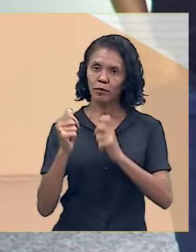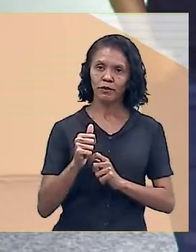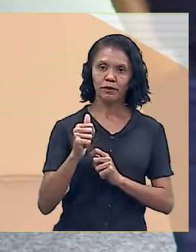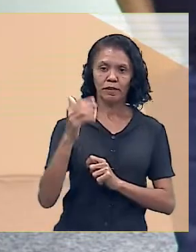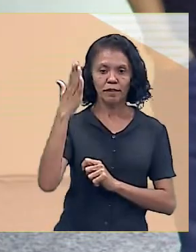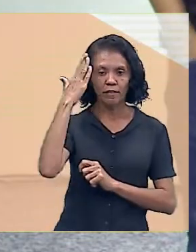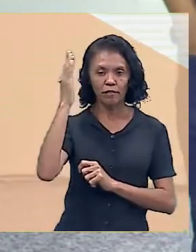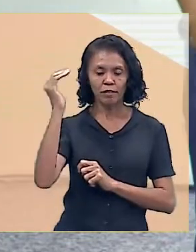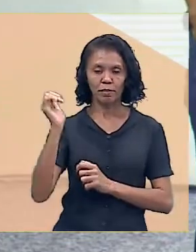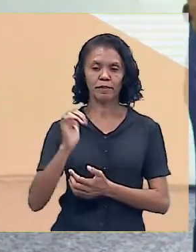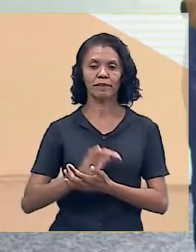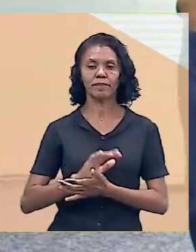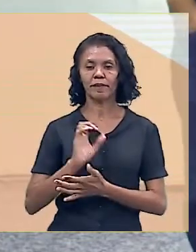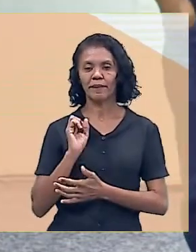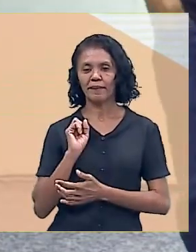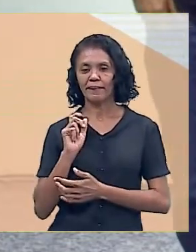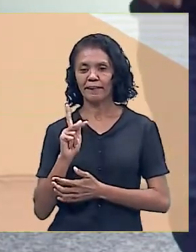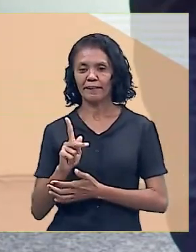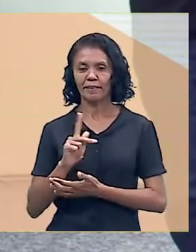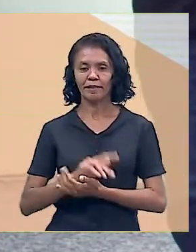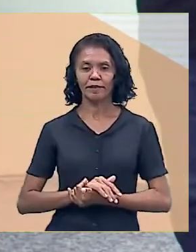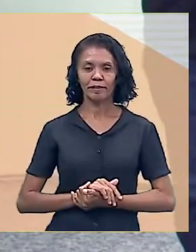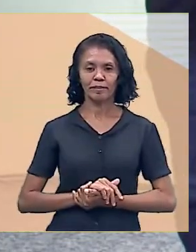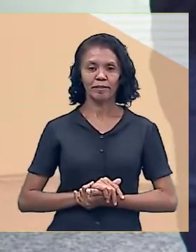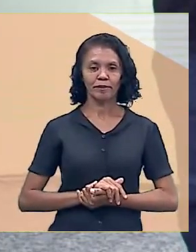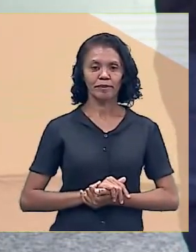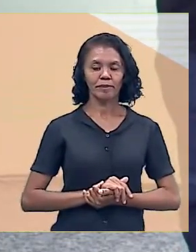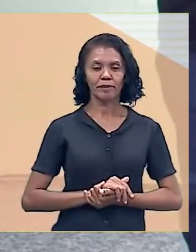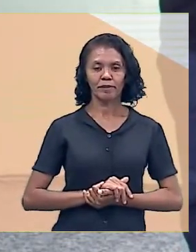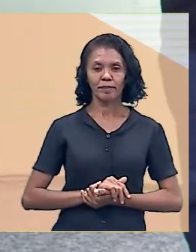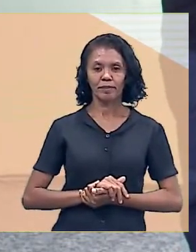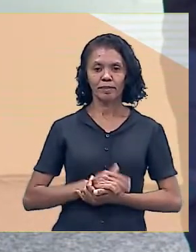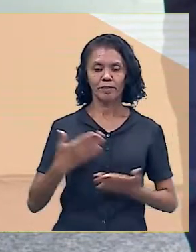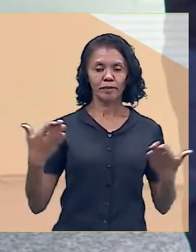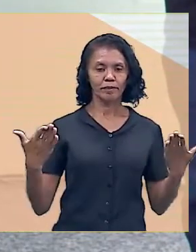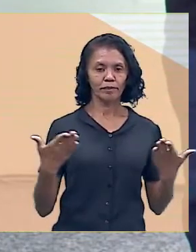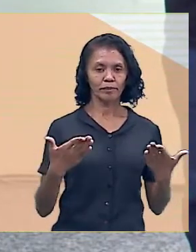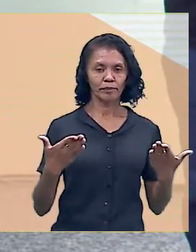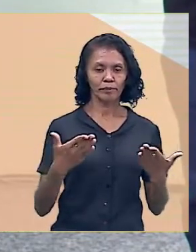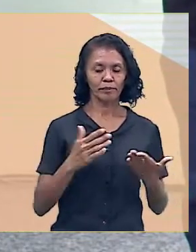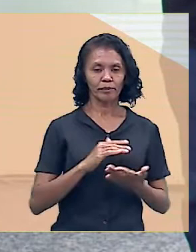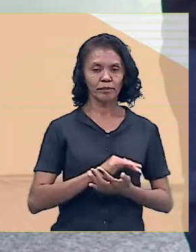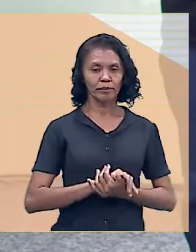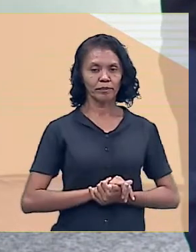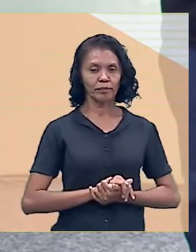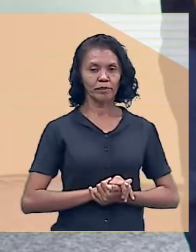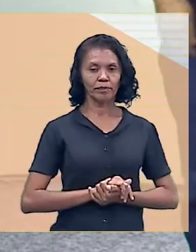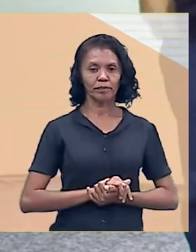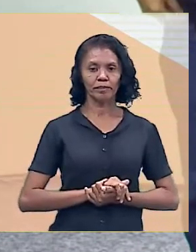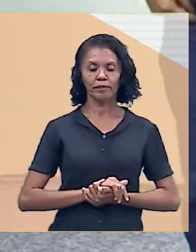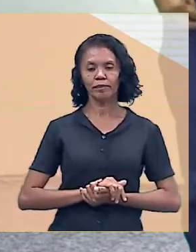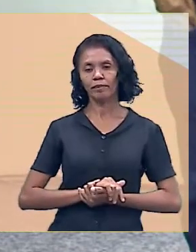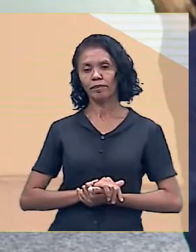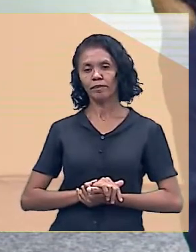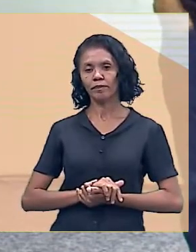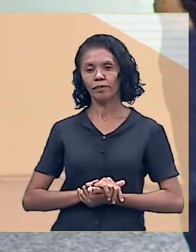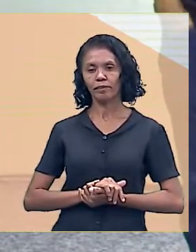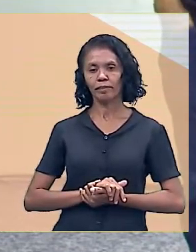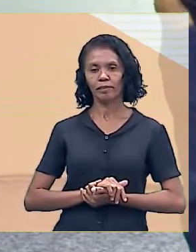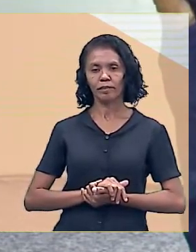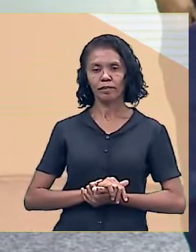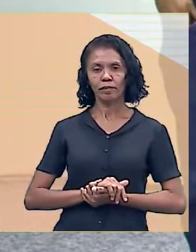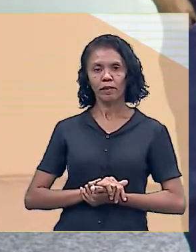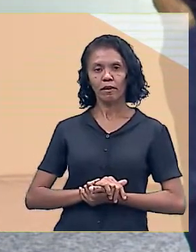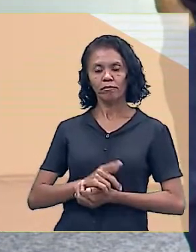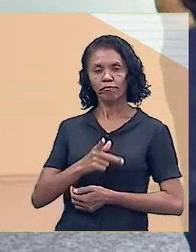Auto da Compadecida então beleza então olha o nós temos aí dá certo o Felipe